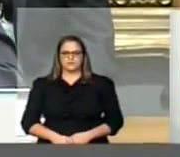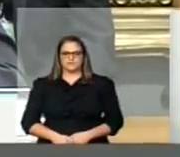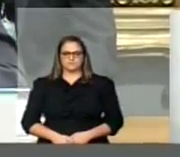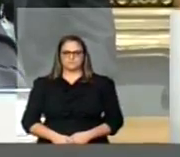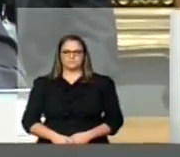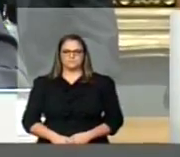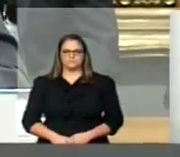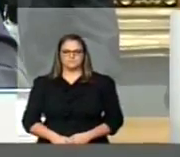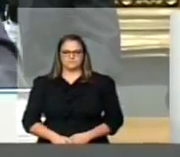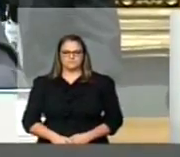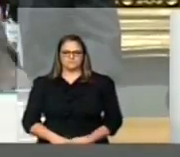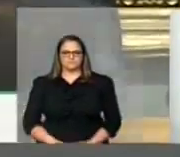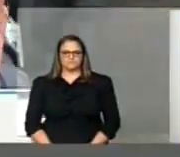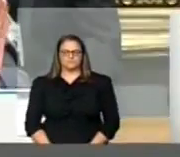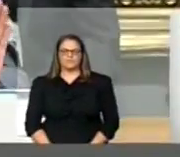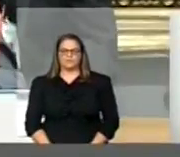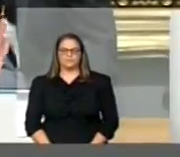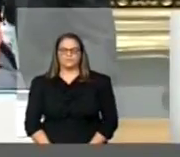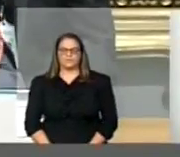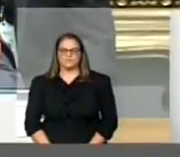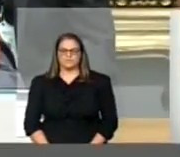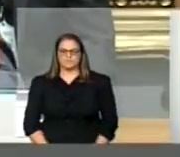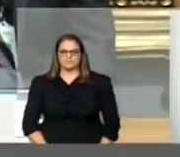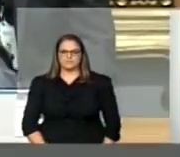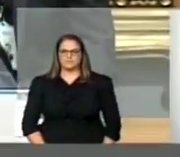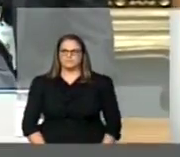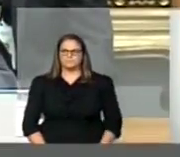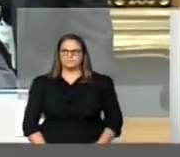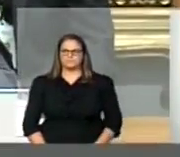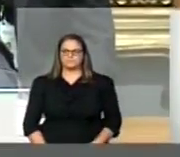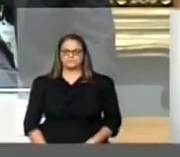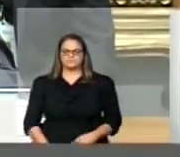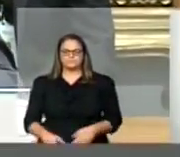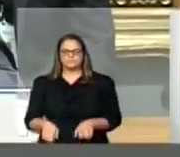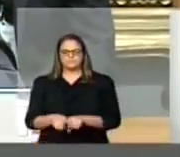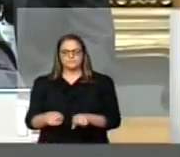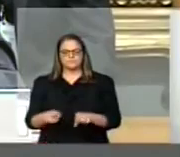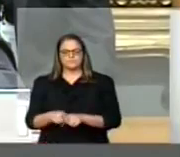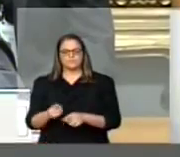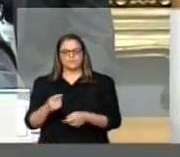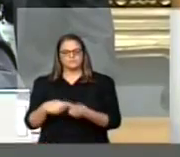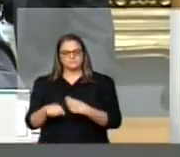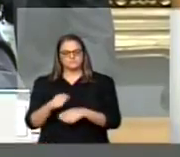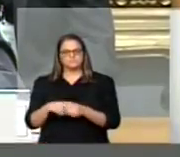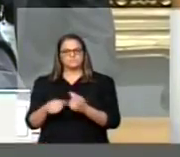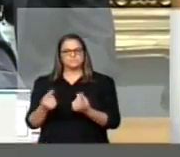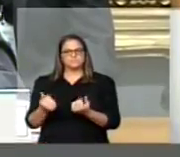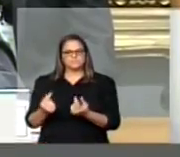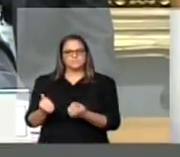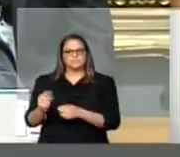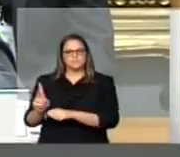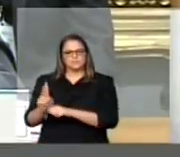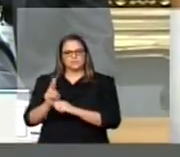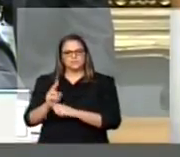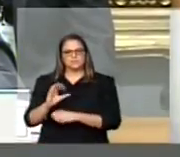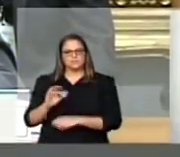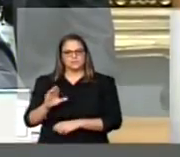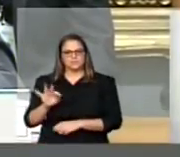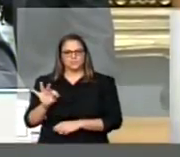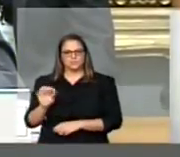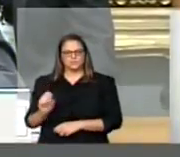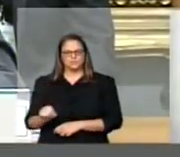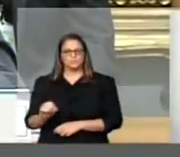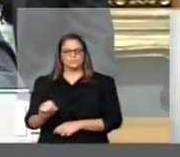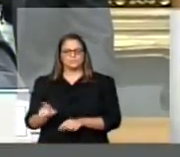Em relação à configuração das referidas práticas como operações de crédito, volto a dizer que a intenção da Lei de